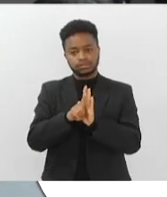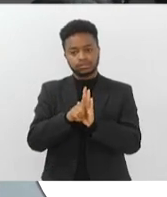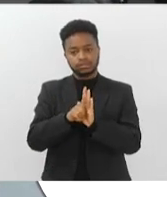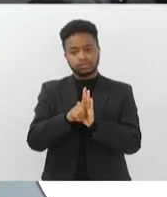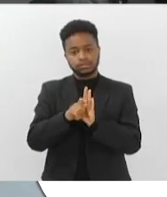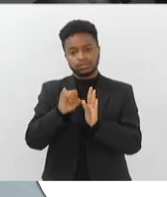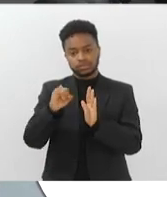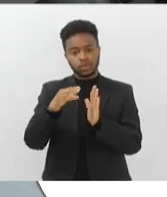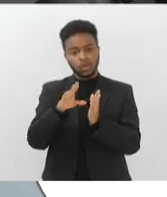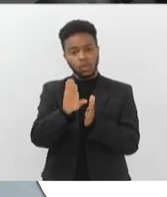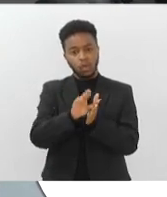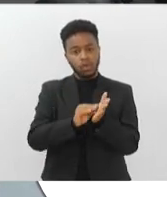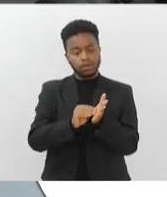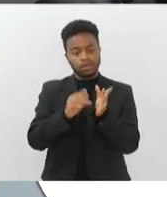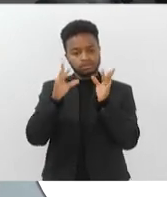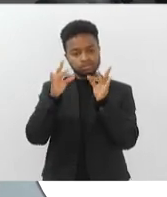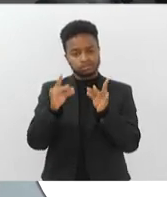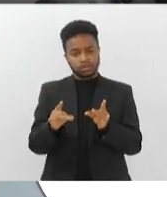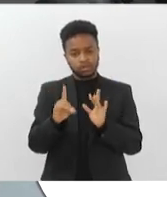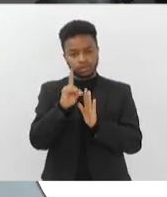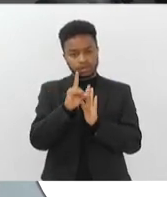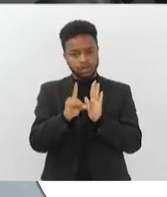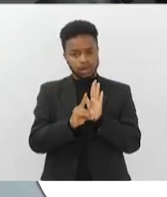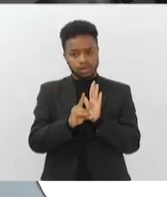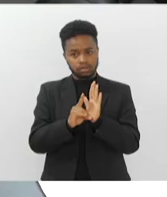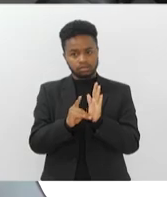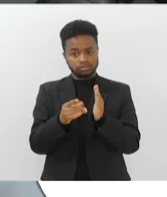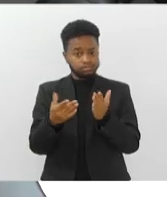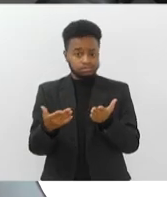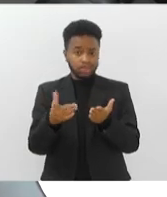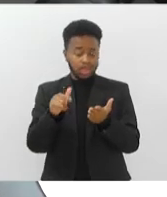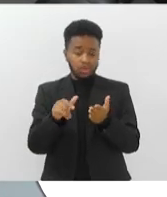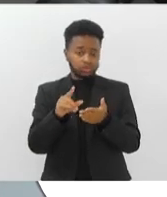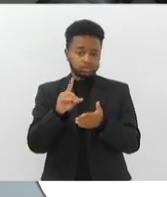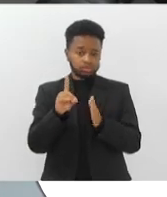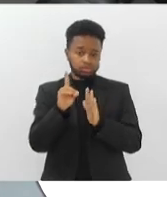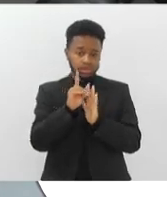que copie integralmente o decreto, copia esse decreto.